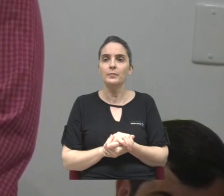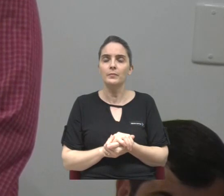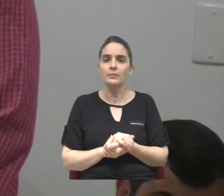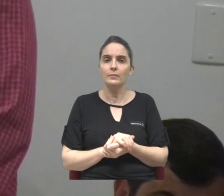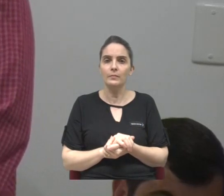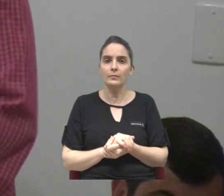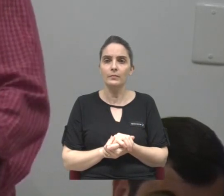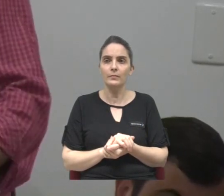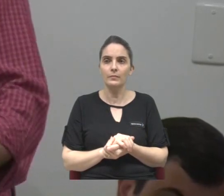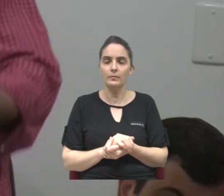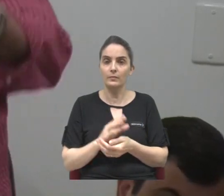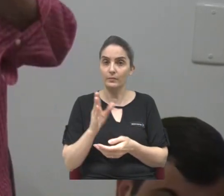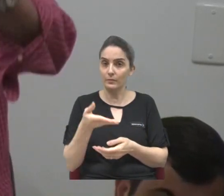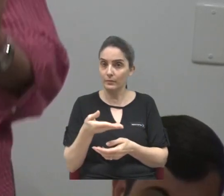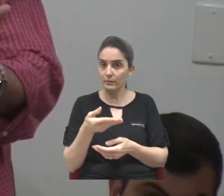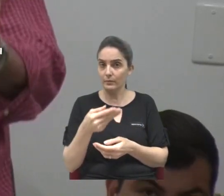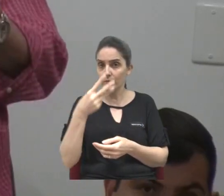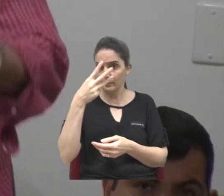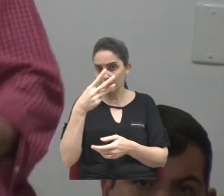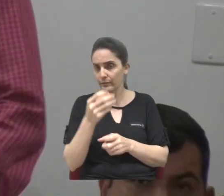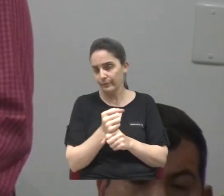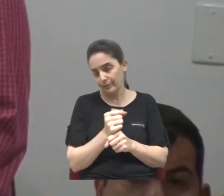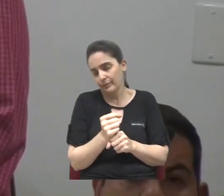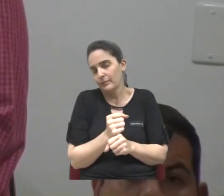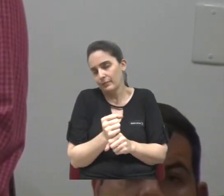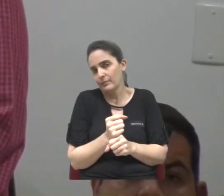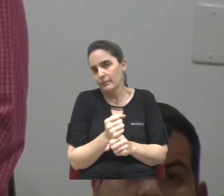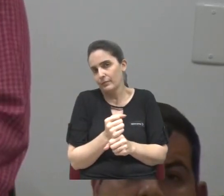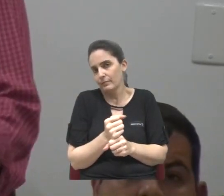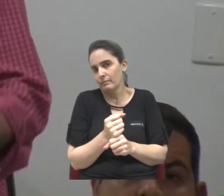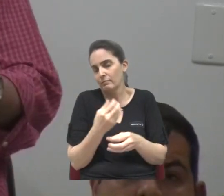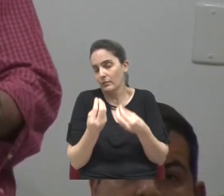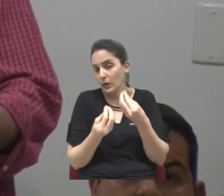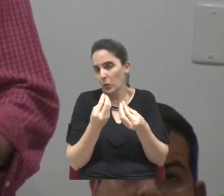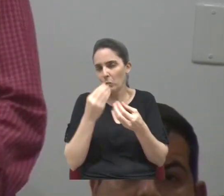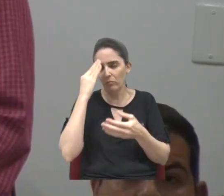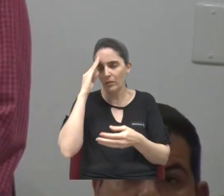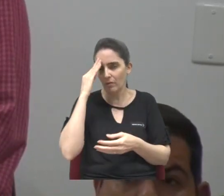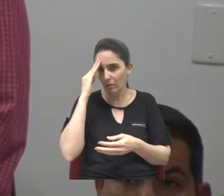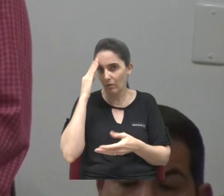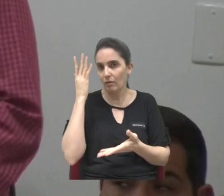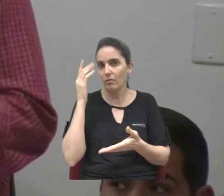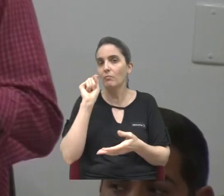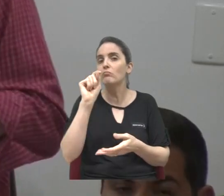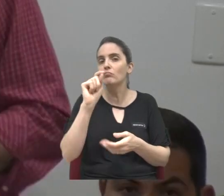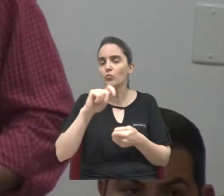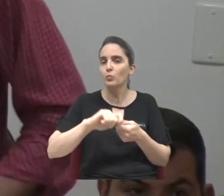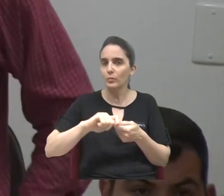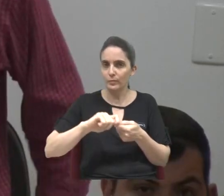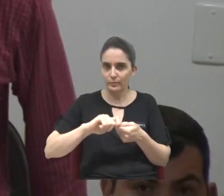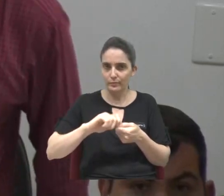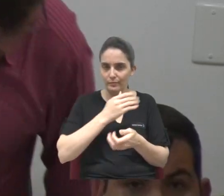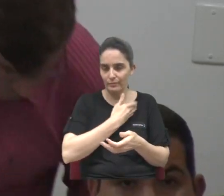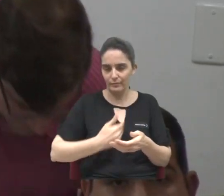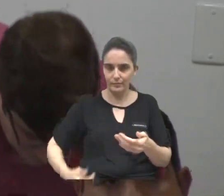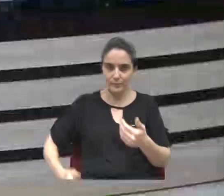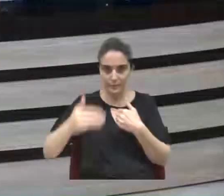agora, com 3 anos, dá para a gente agora entender um pouquinho o que foi feito no governo. Obrigado, presidente.